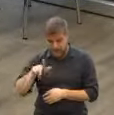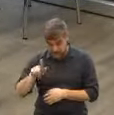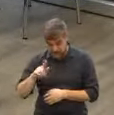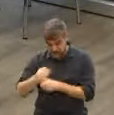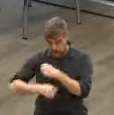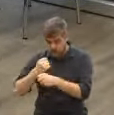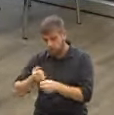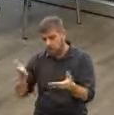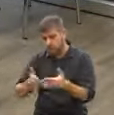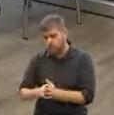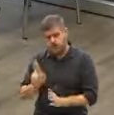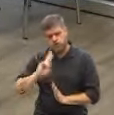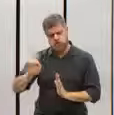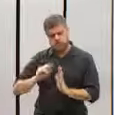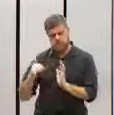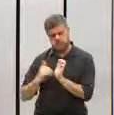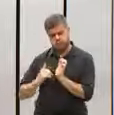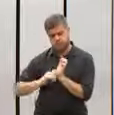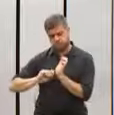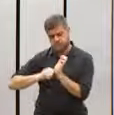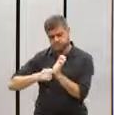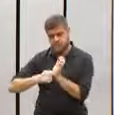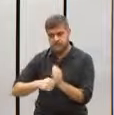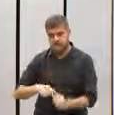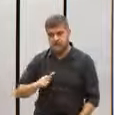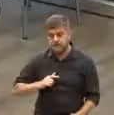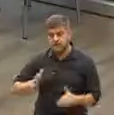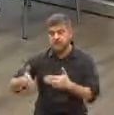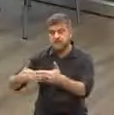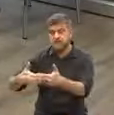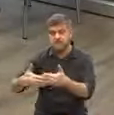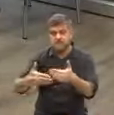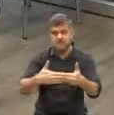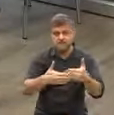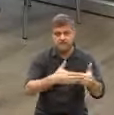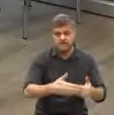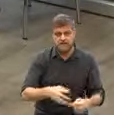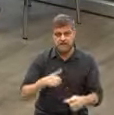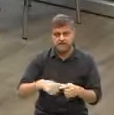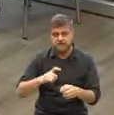ano, a gente não vai citar nomes aqui, que elas acabaram sendo fechadas justamente